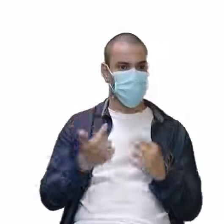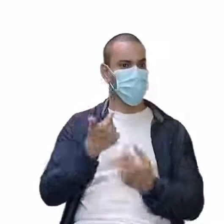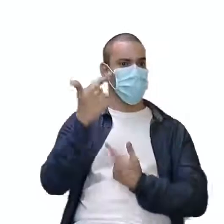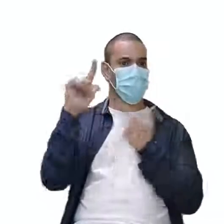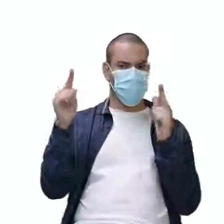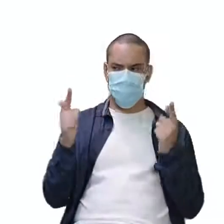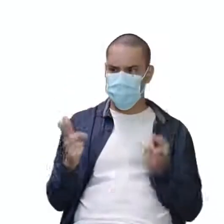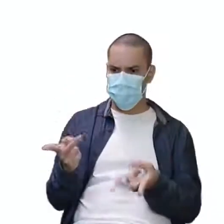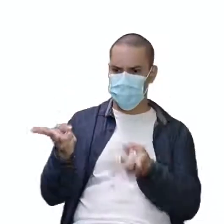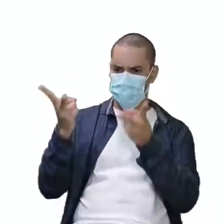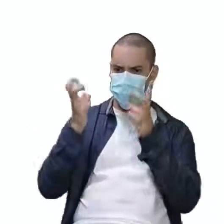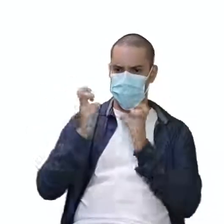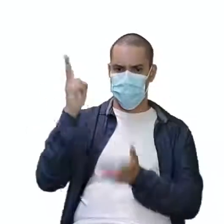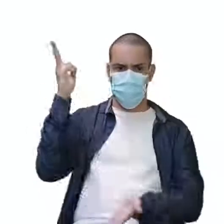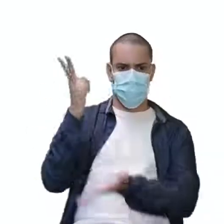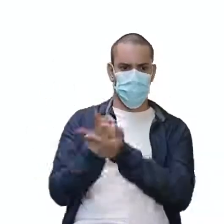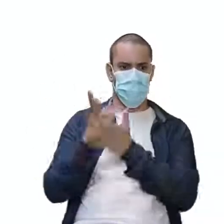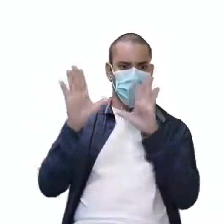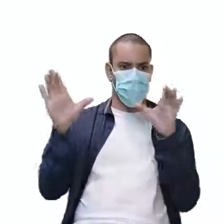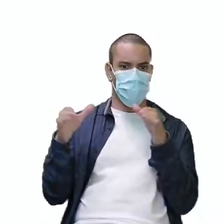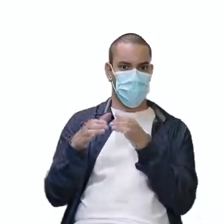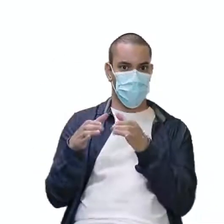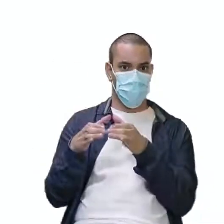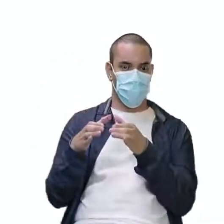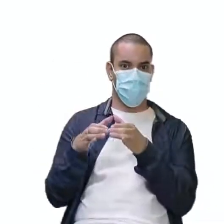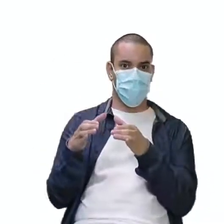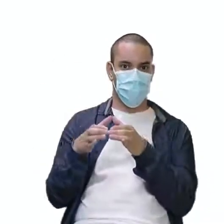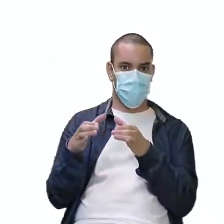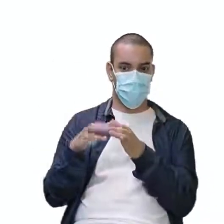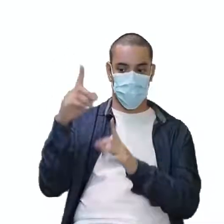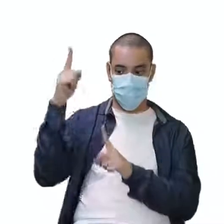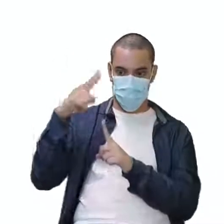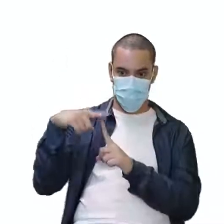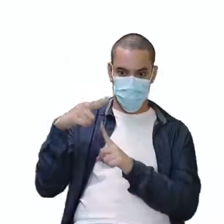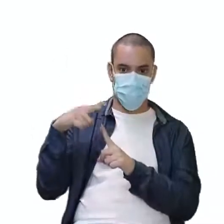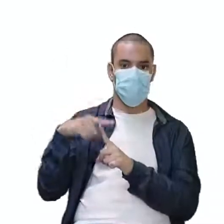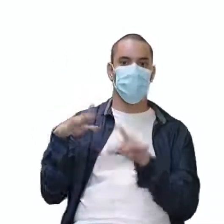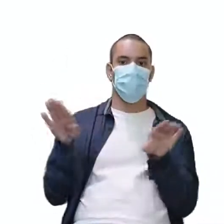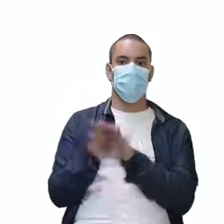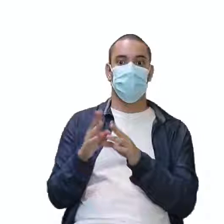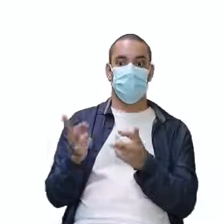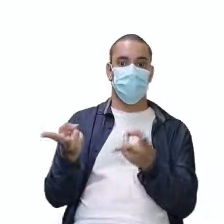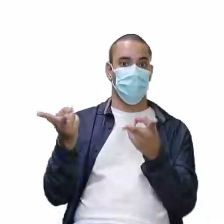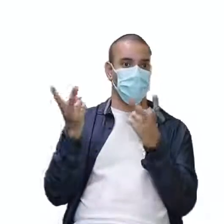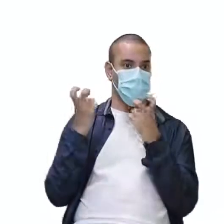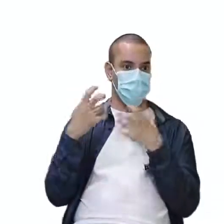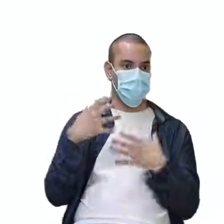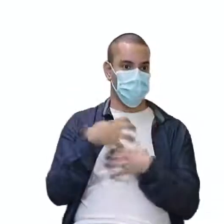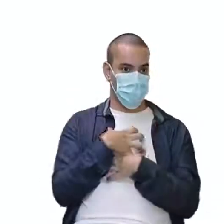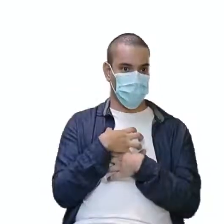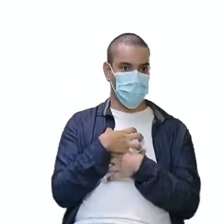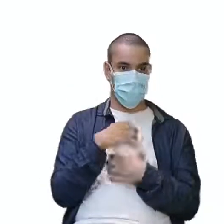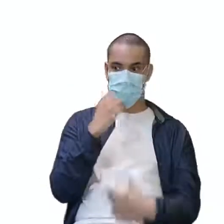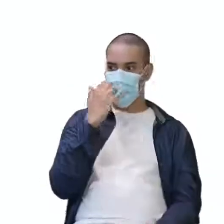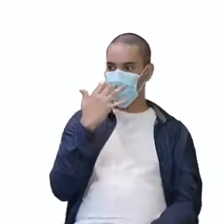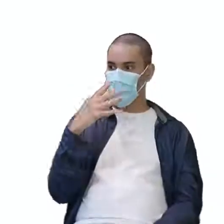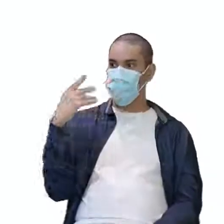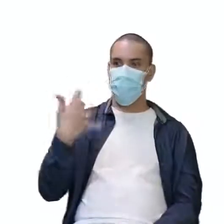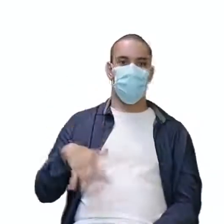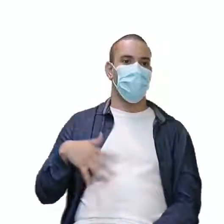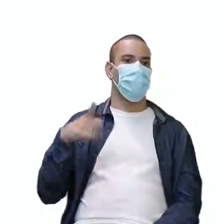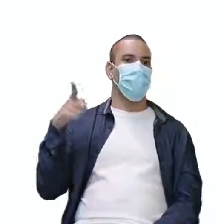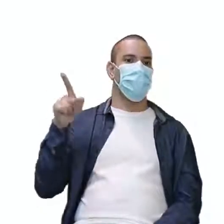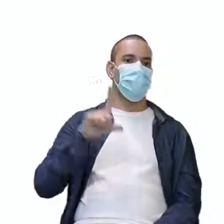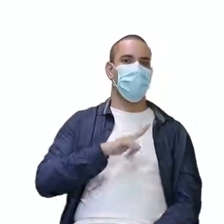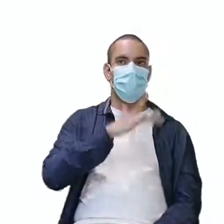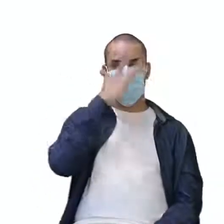vão perceber da sua mesma espécie, tá, galera? Esses organismos também vão perceber, vão sentir aquele cheiro de, opa, tem